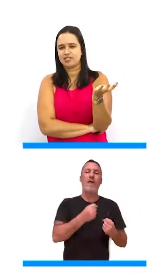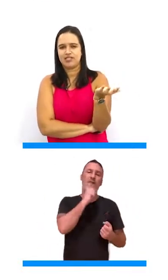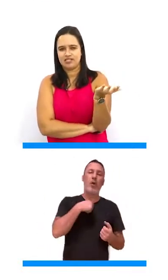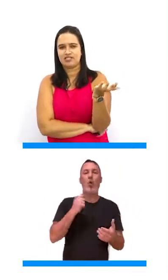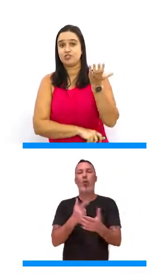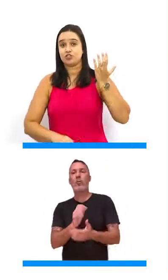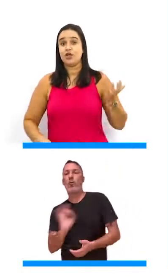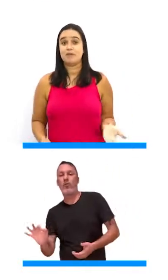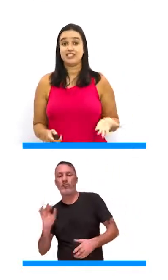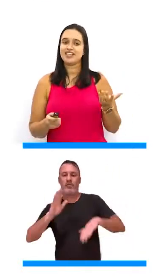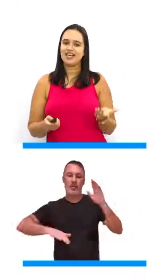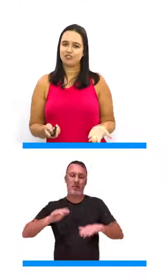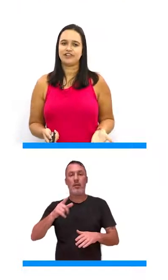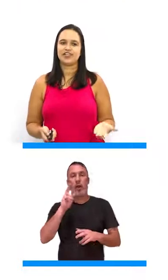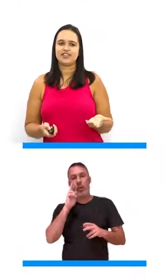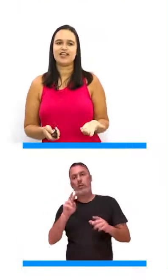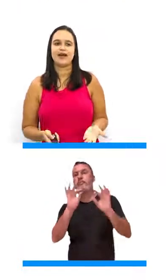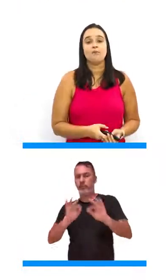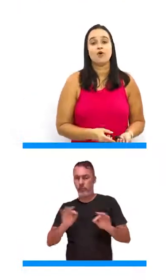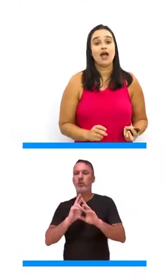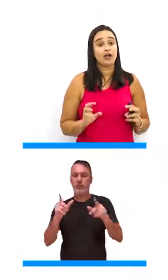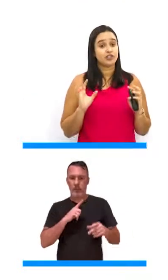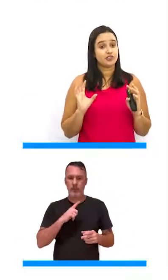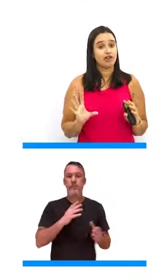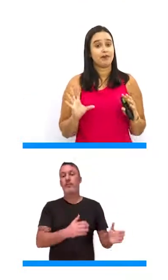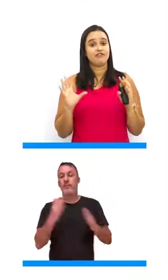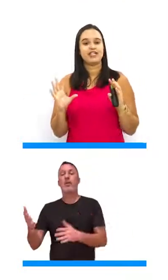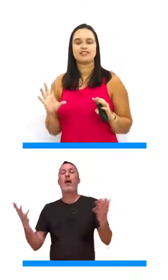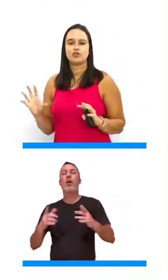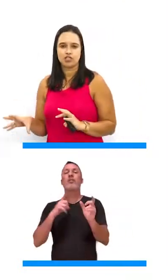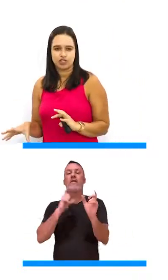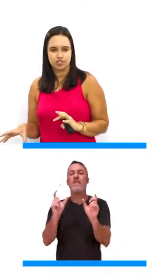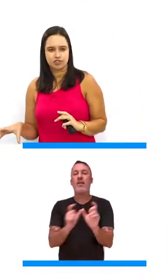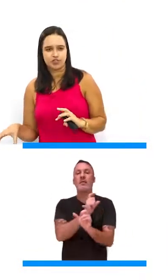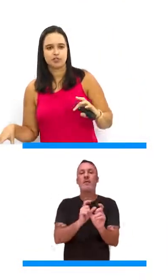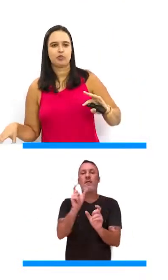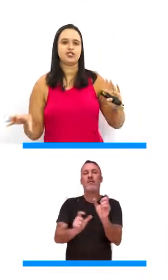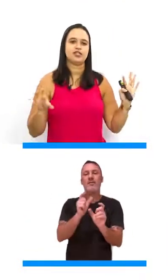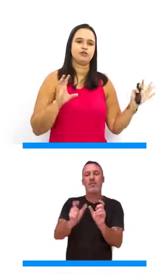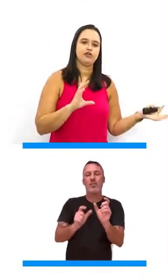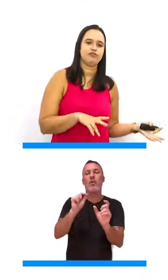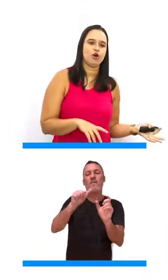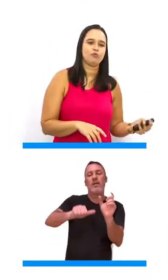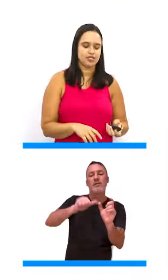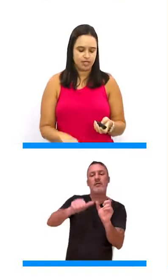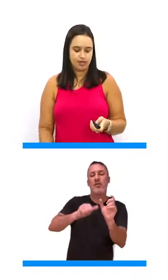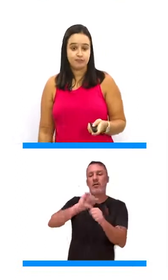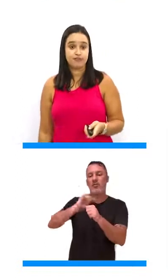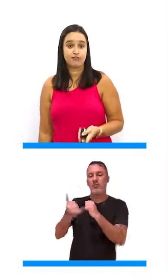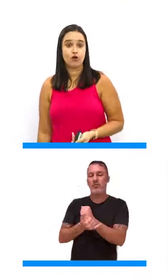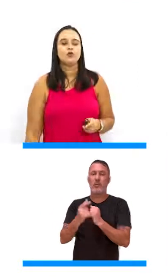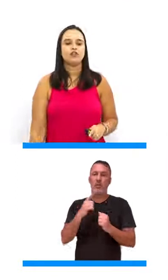interpretação assim nesse sentido, mas que há diferença, há. Bom, agora a gente vai para a flexão dos adjetivos. Eles podem ser uniformes